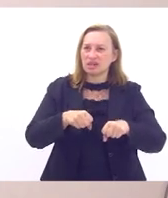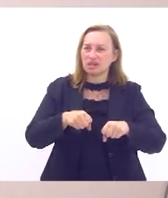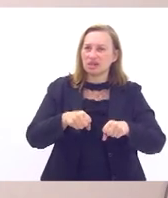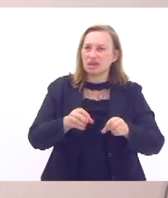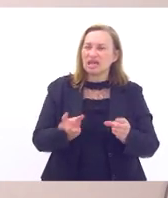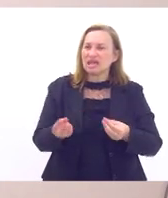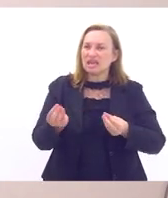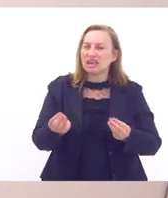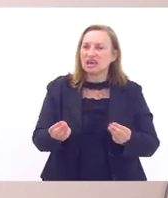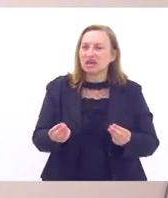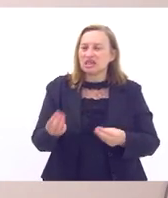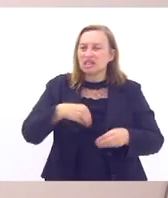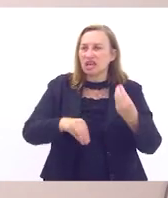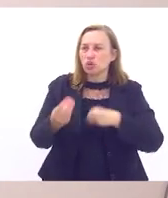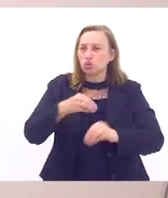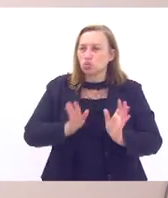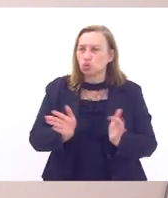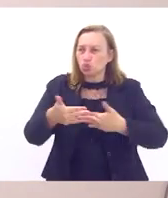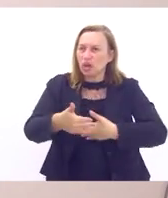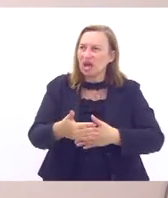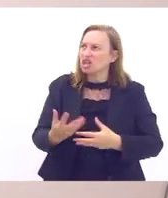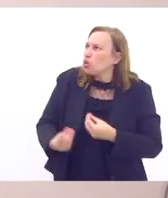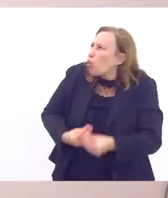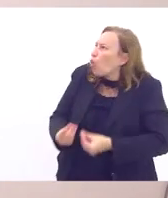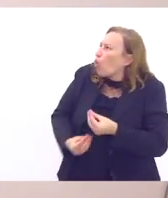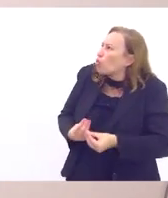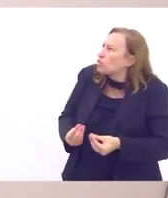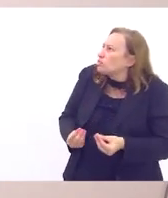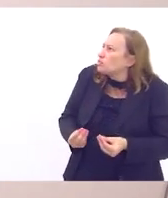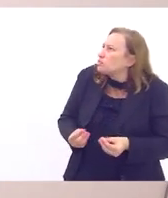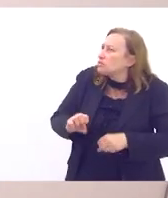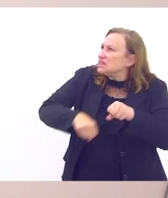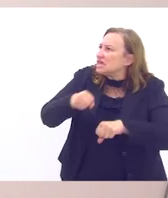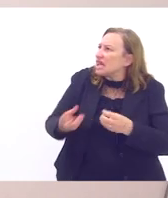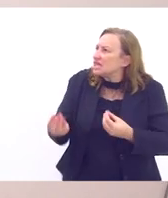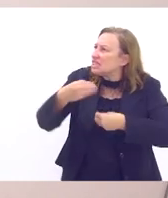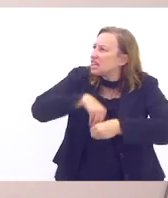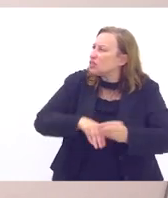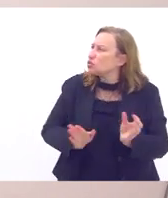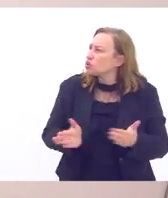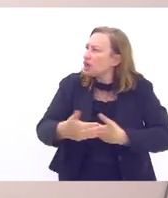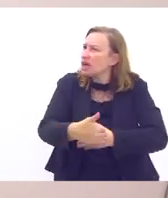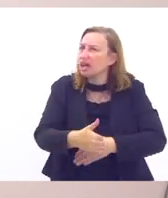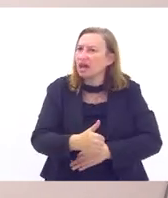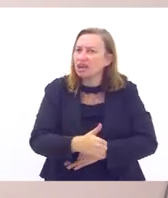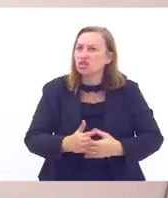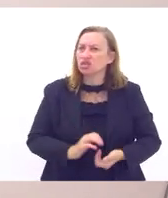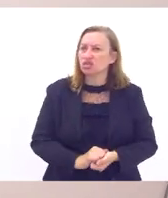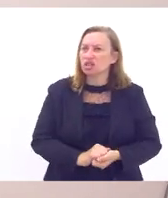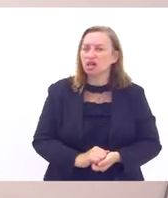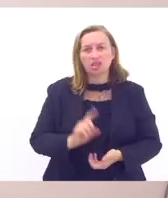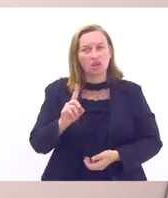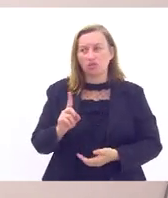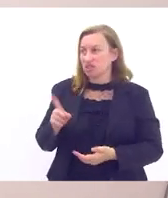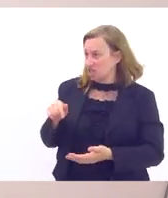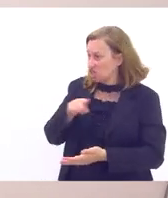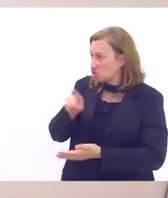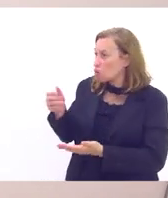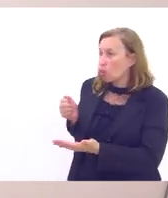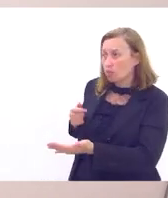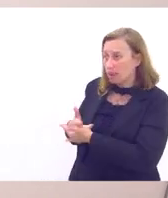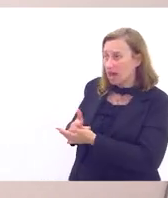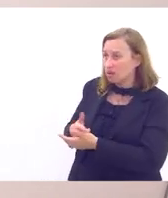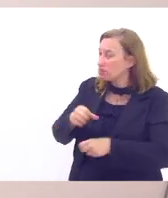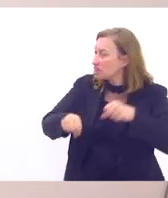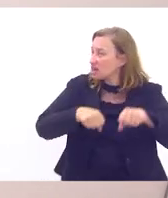assim, mas como assim as bicicletas desmontadas? Aí ele virou e falou assim, não, no termo de referência, vocês compraram bicicletas, vocês